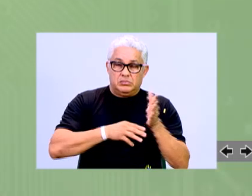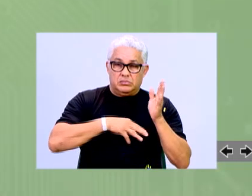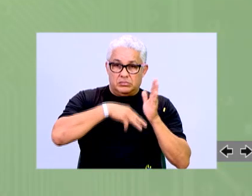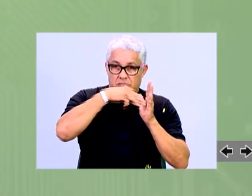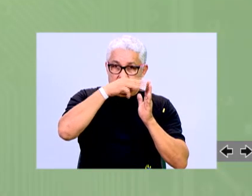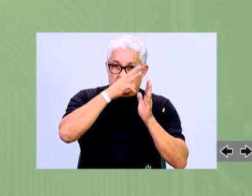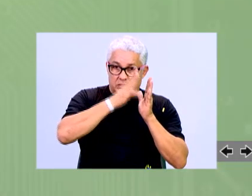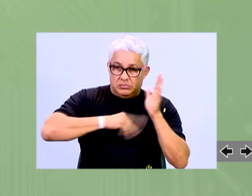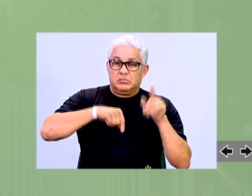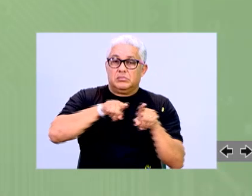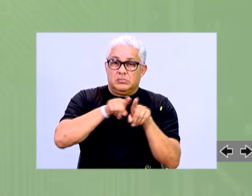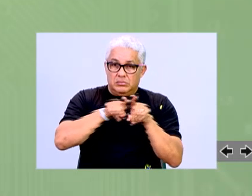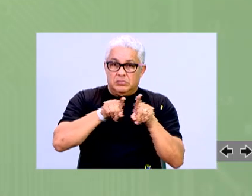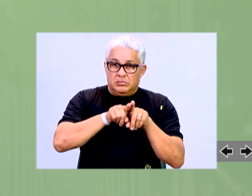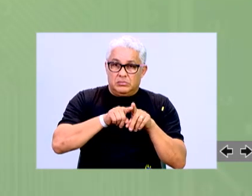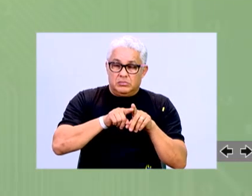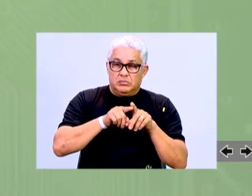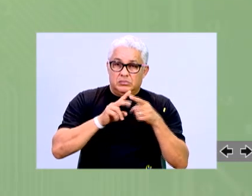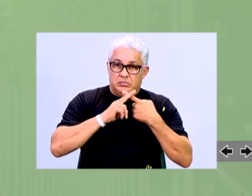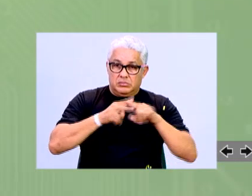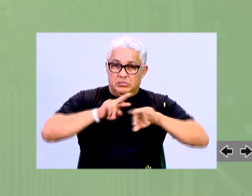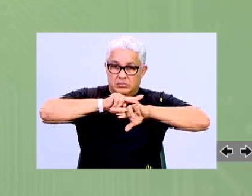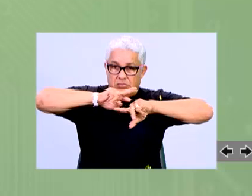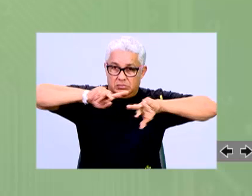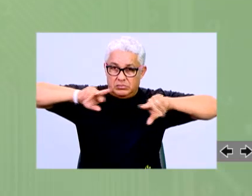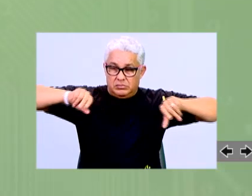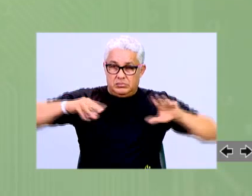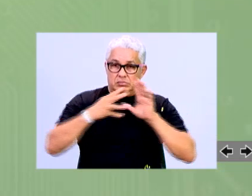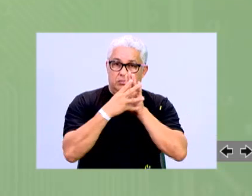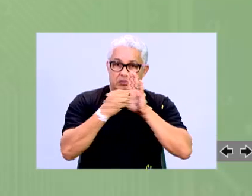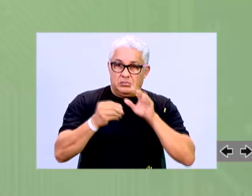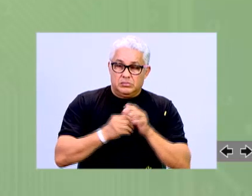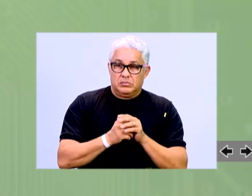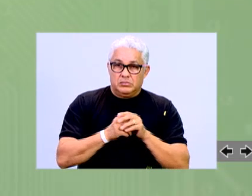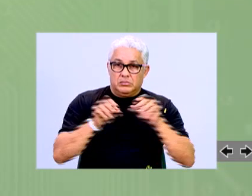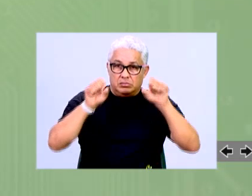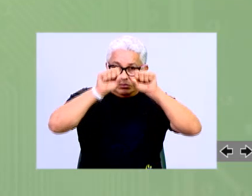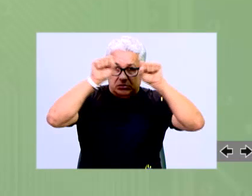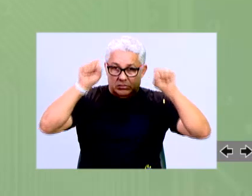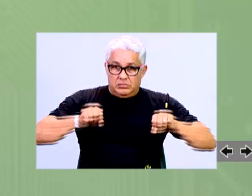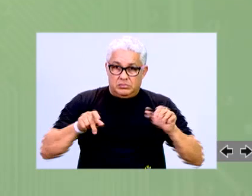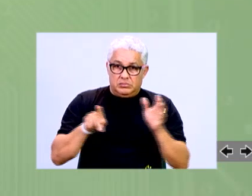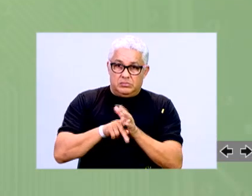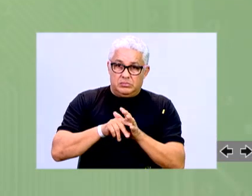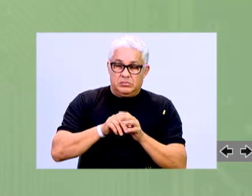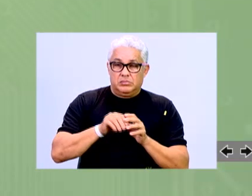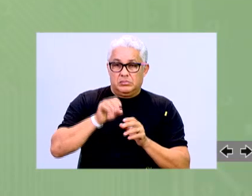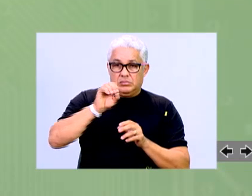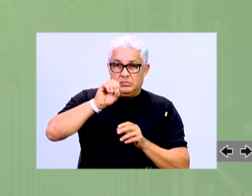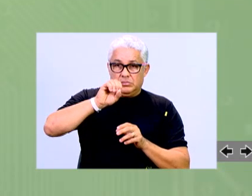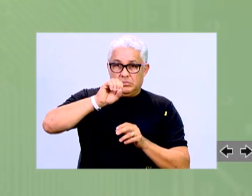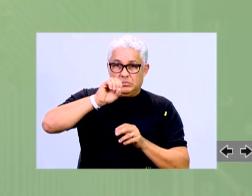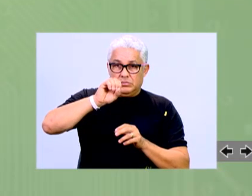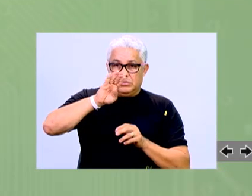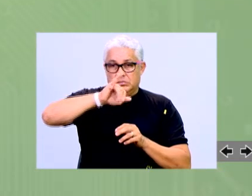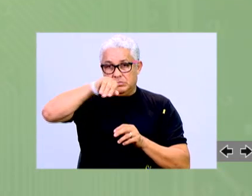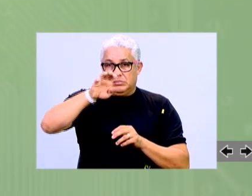metodologias e ferramentas de modelagem de sistemas orientados a objetos. Então, basicamente, todo o nosso conteúdo